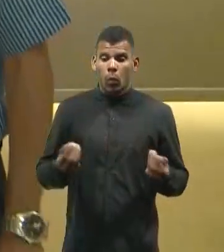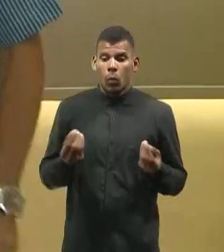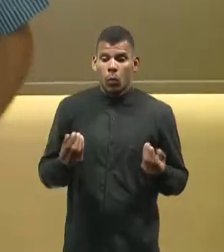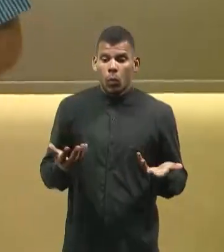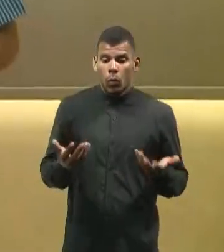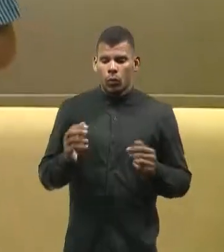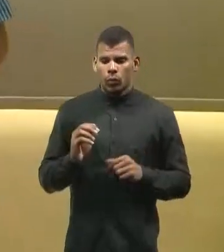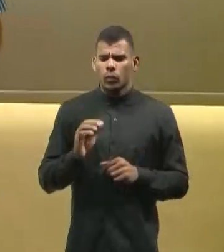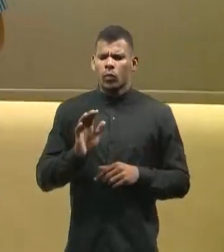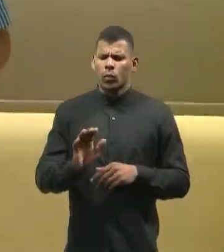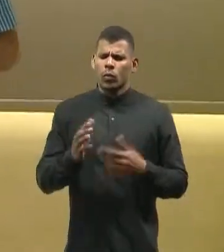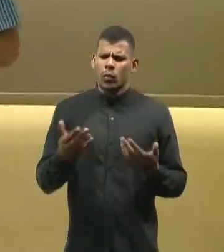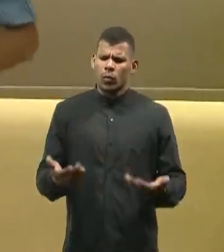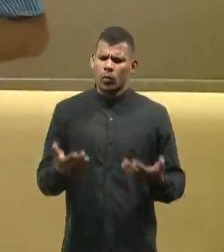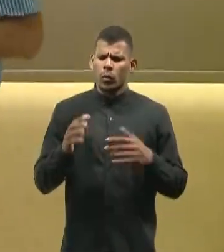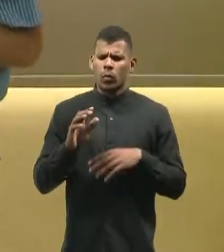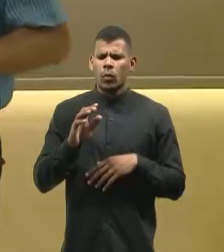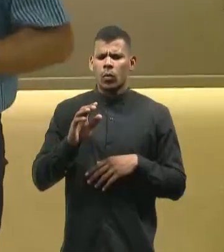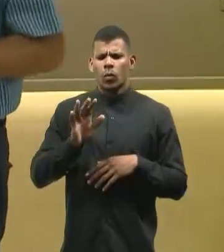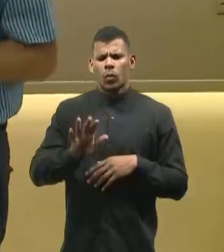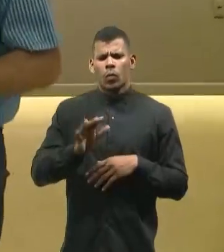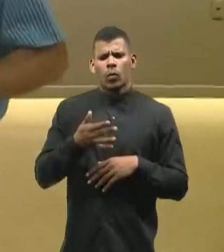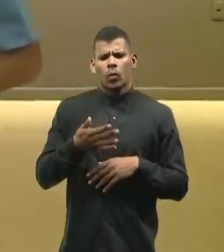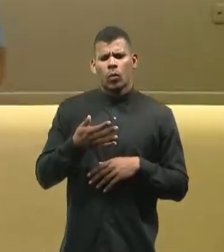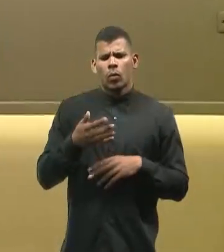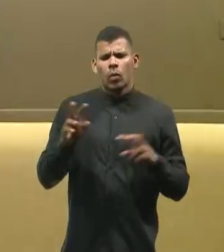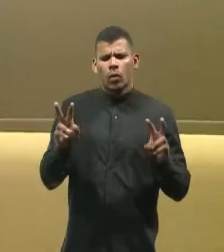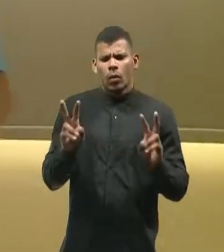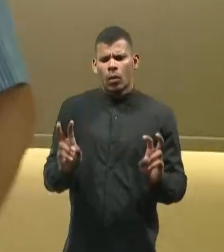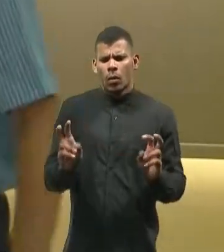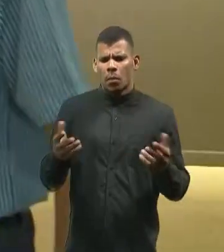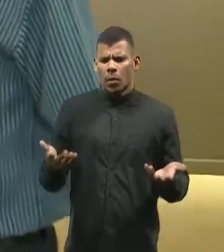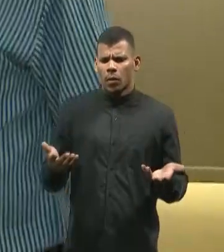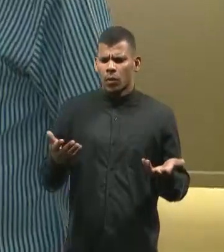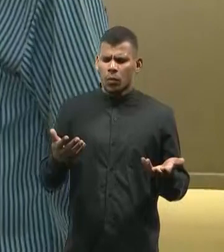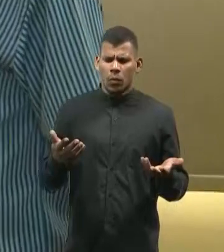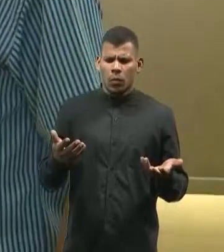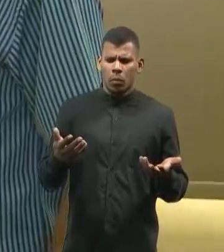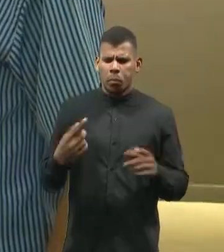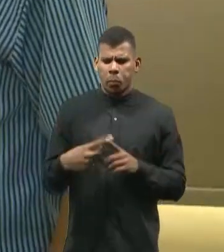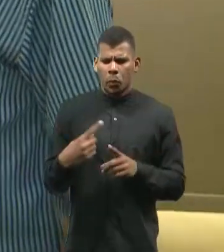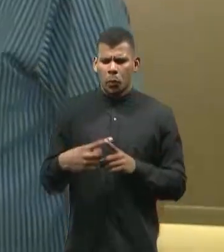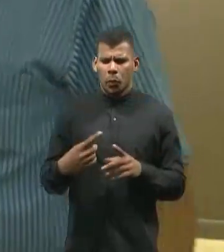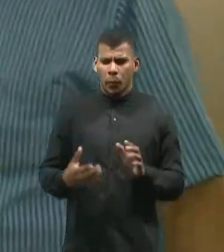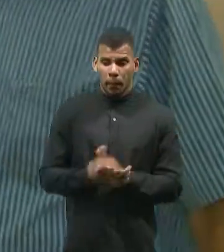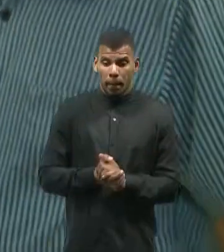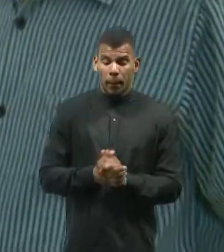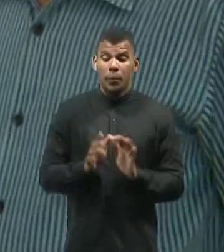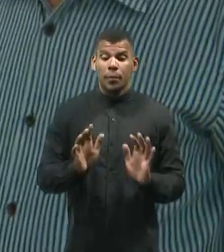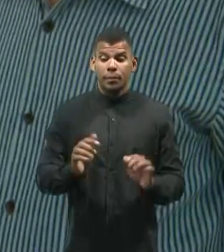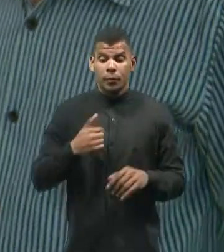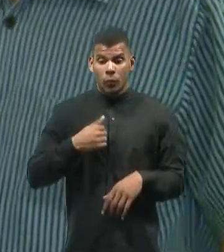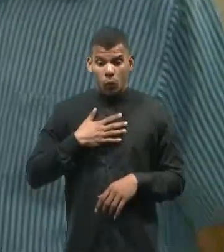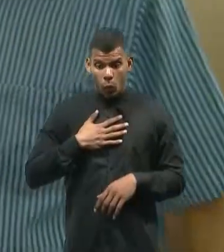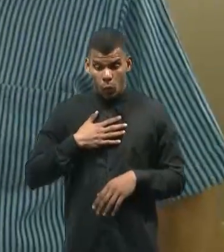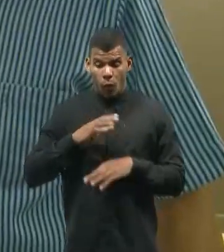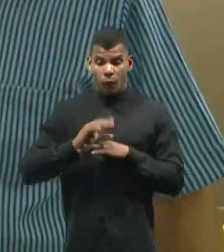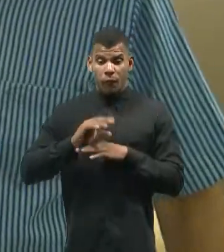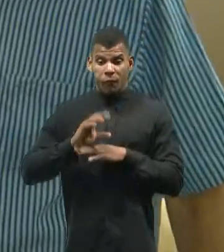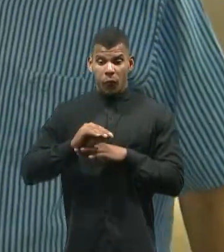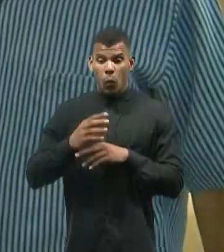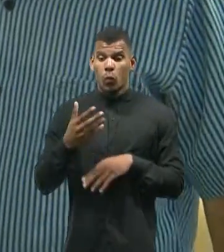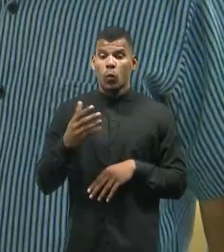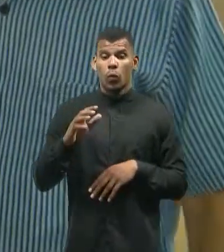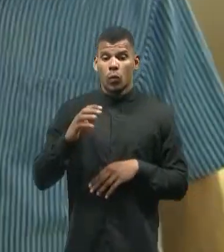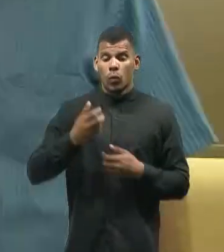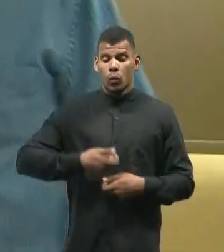Então, o Daniel, o que levou você a essa temática, então? Eu gosto de fotografar a expressão humana,